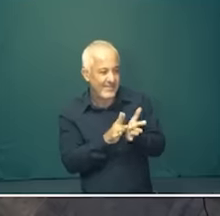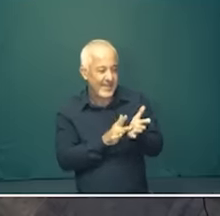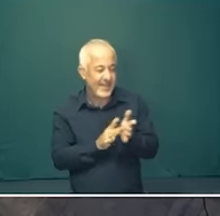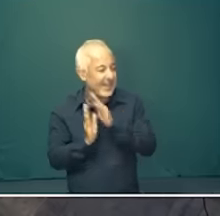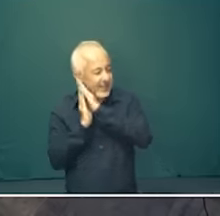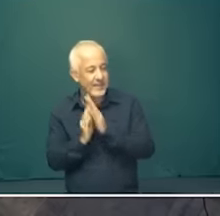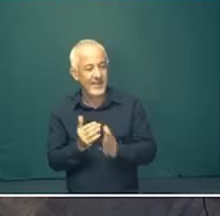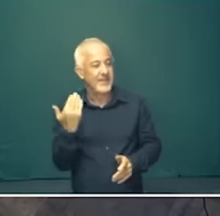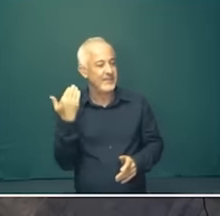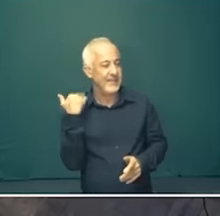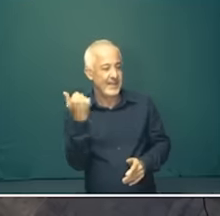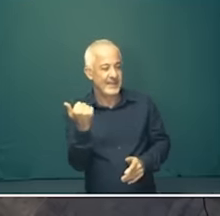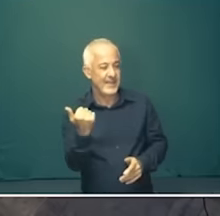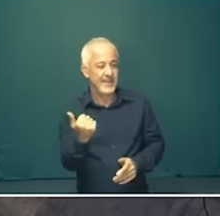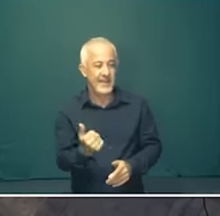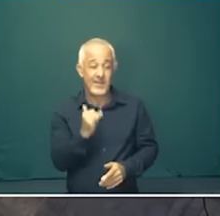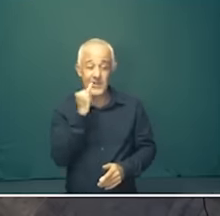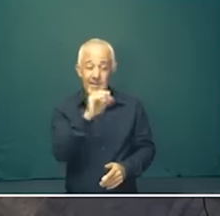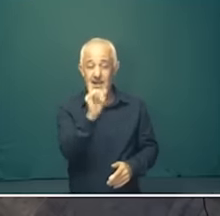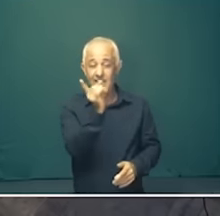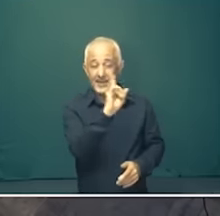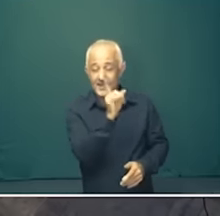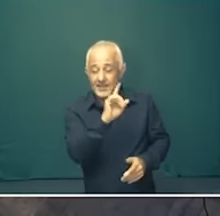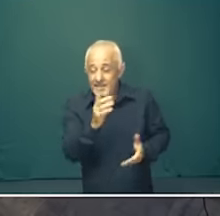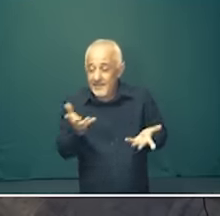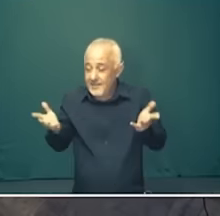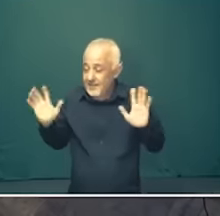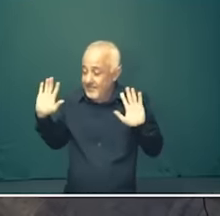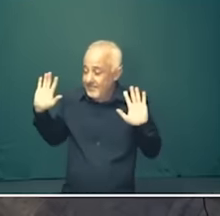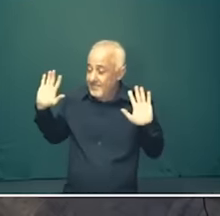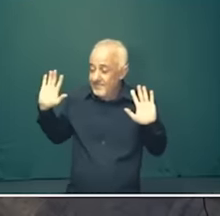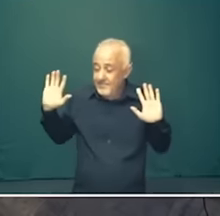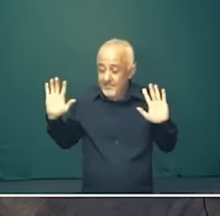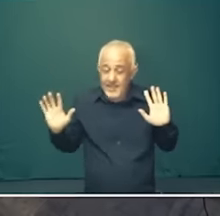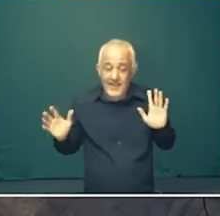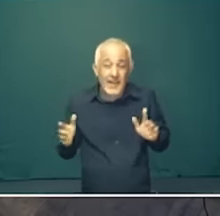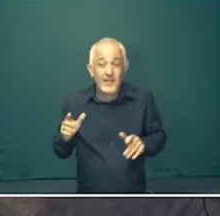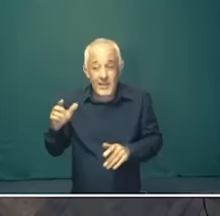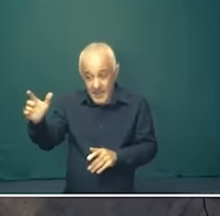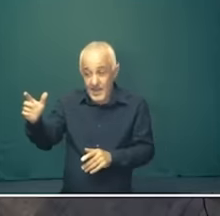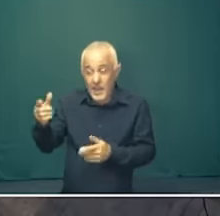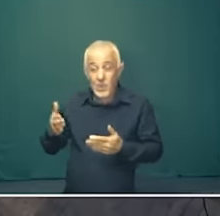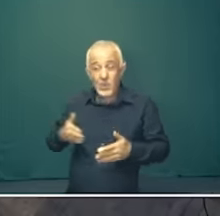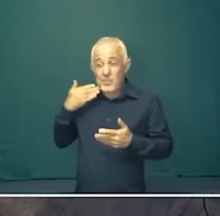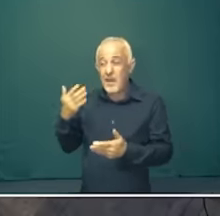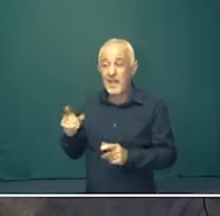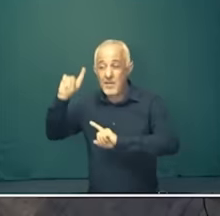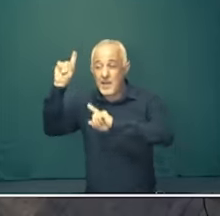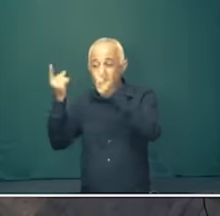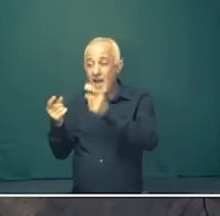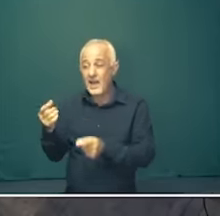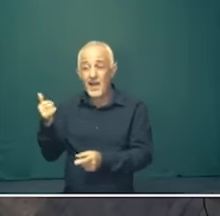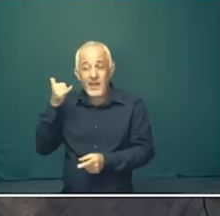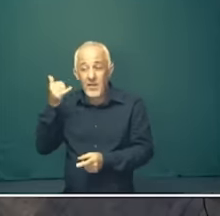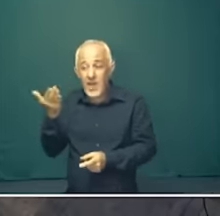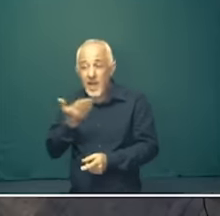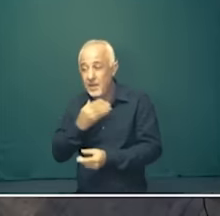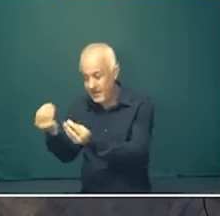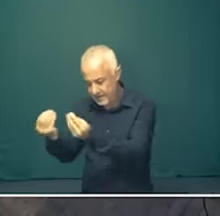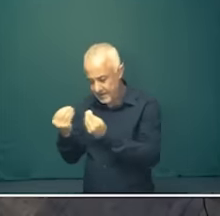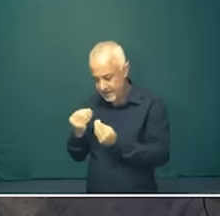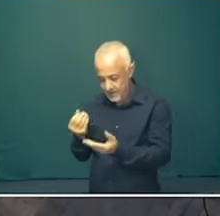me chamar. Vou dizer que não fiquei expresso quando mandou sua amiga me dar seu telefone na balada aquele